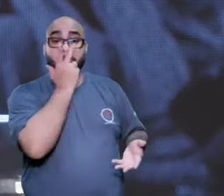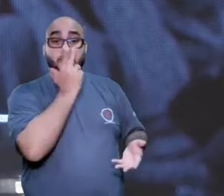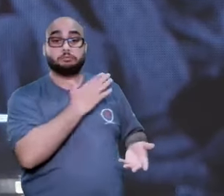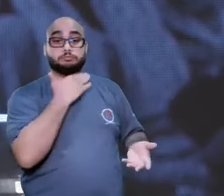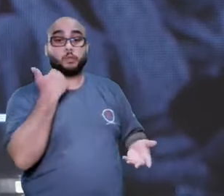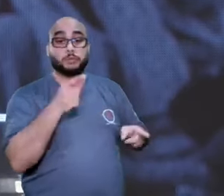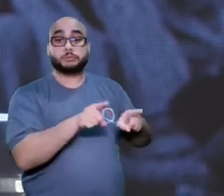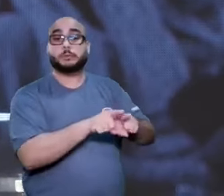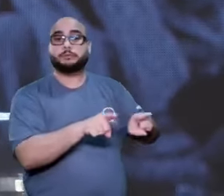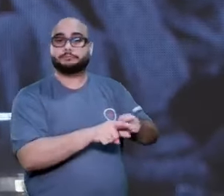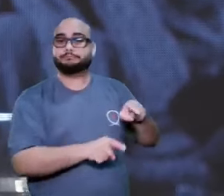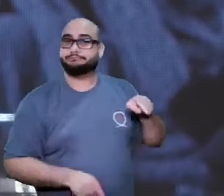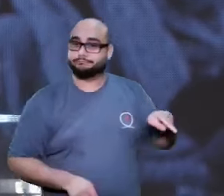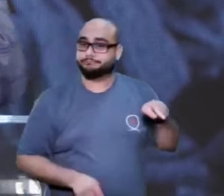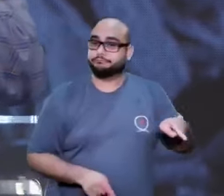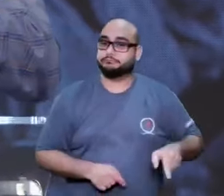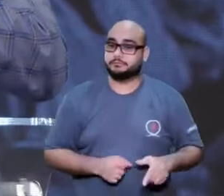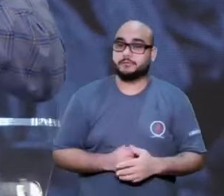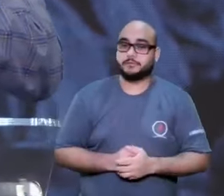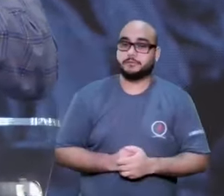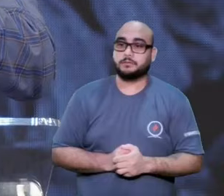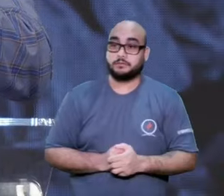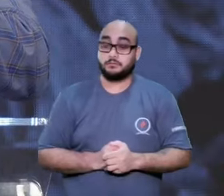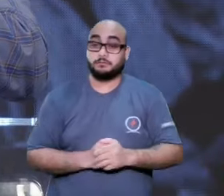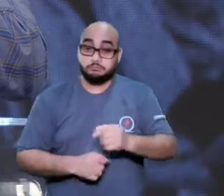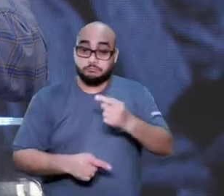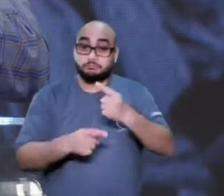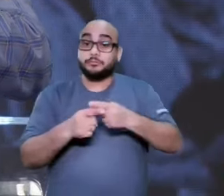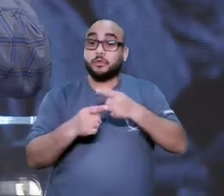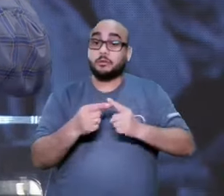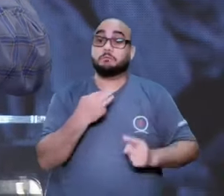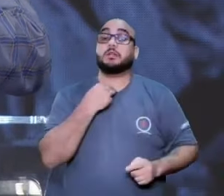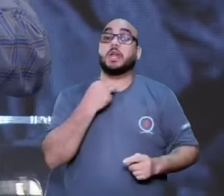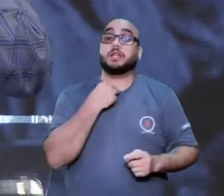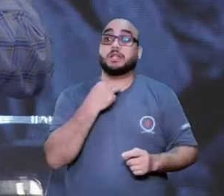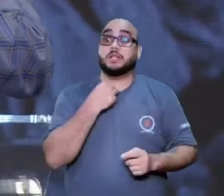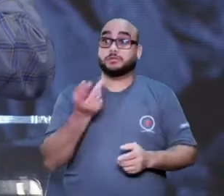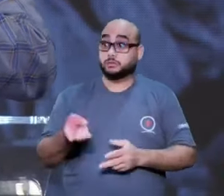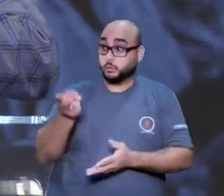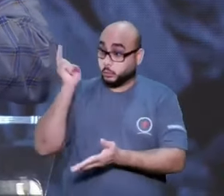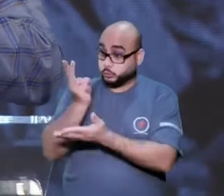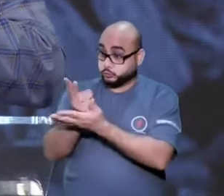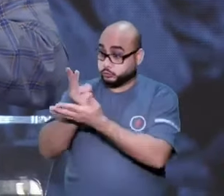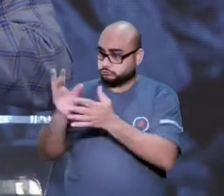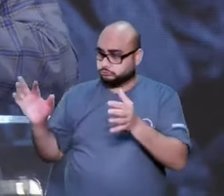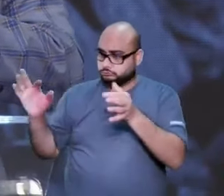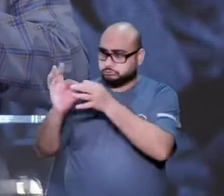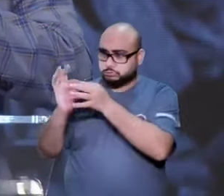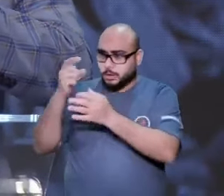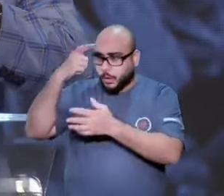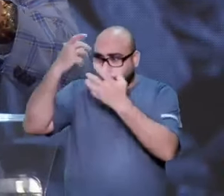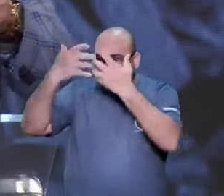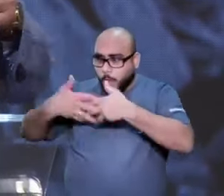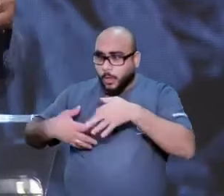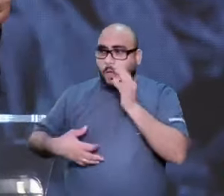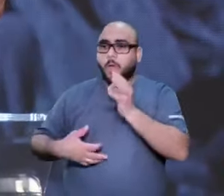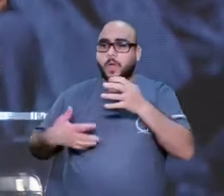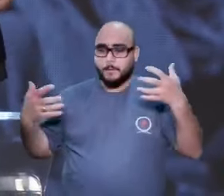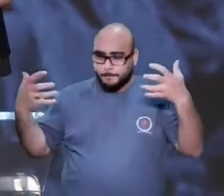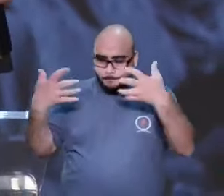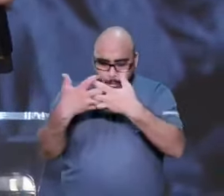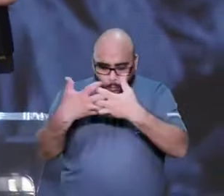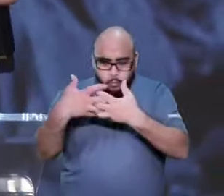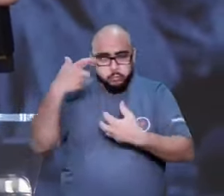com defunto porque ela continuava conectada ao defunto assim são as